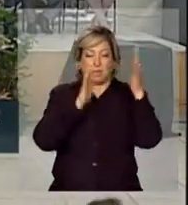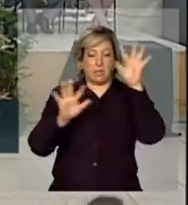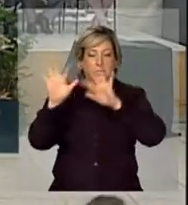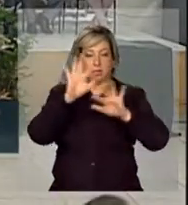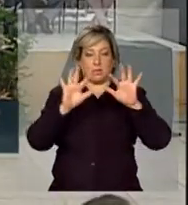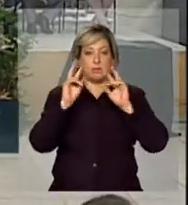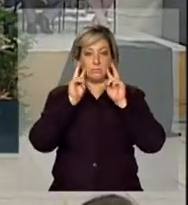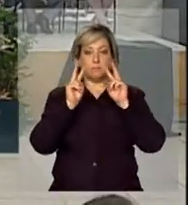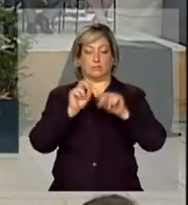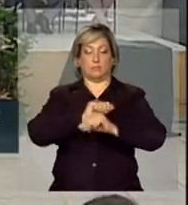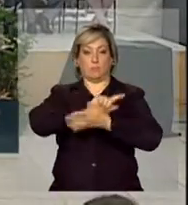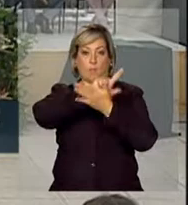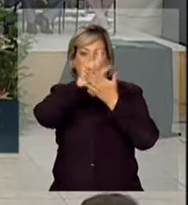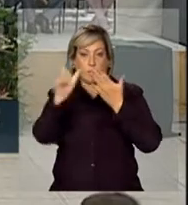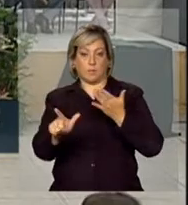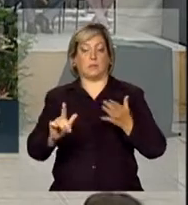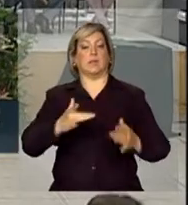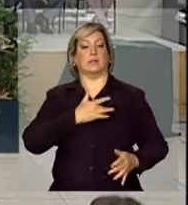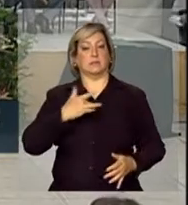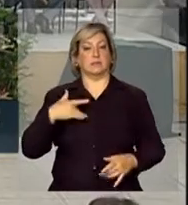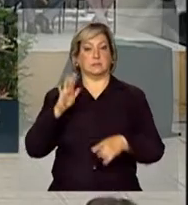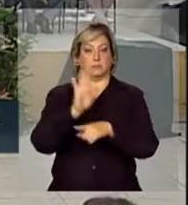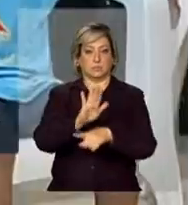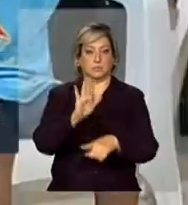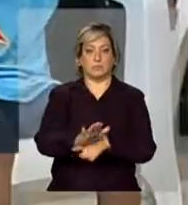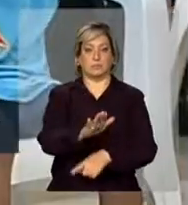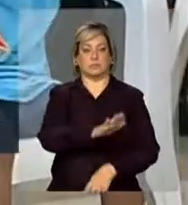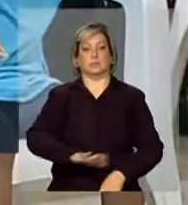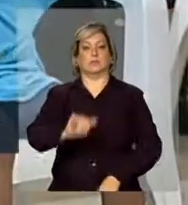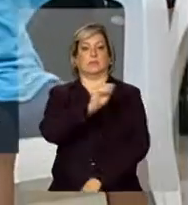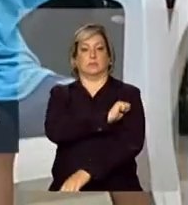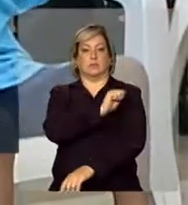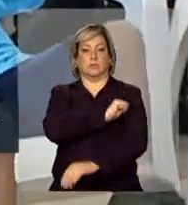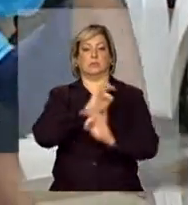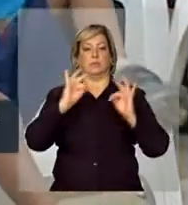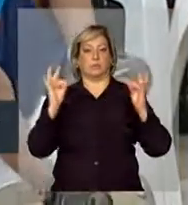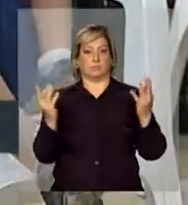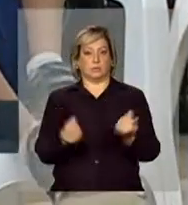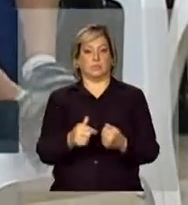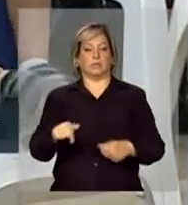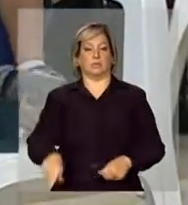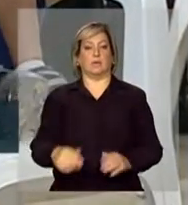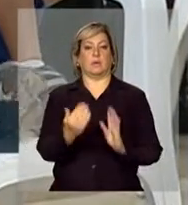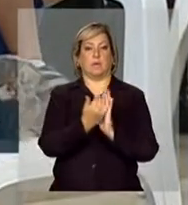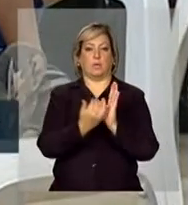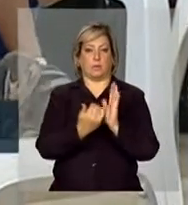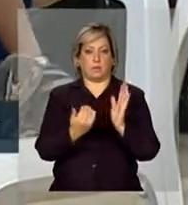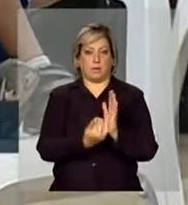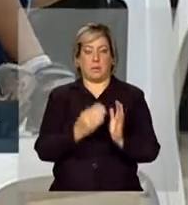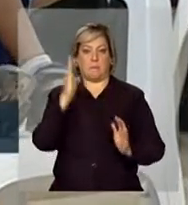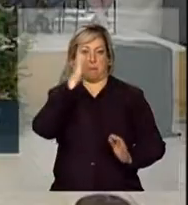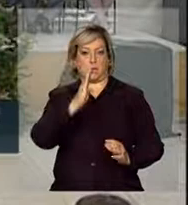vinculadas ao programa saúde na escola e programa Brasil Alfabetizado